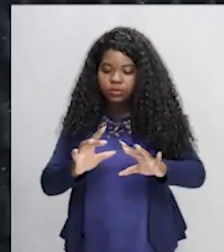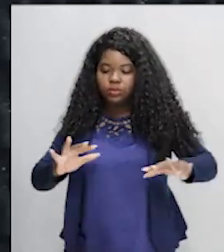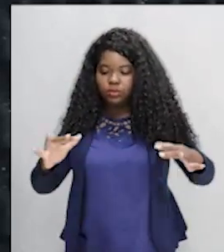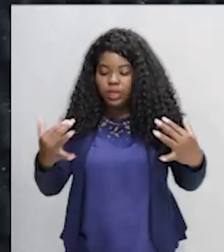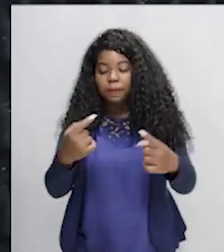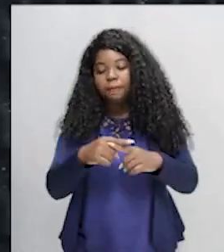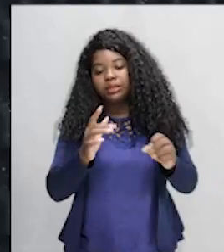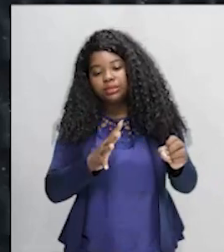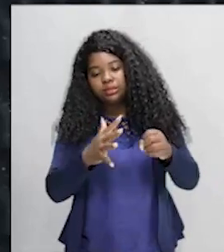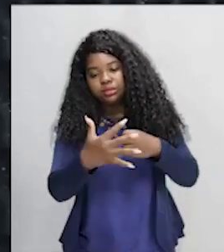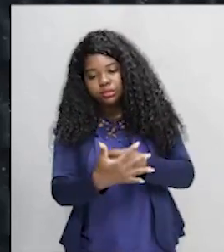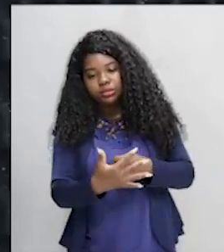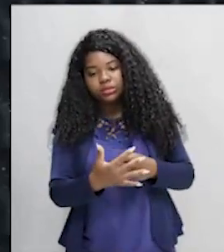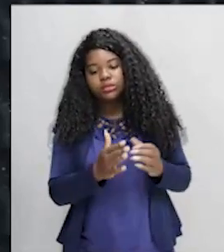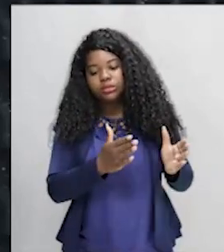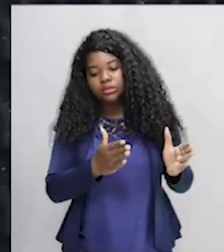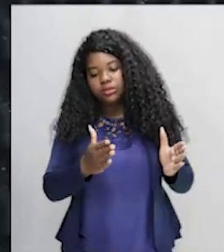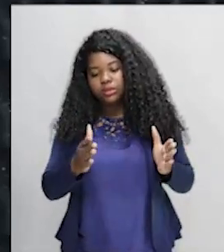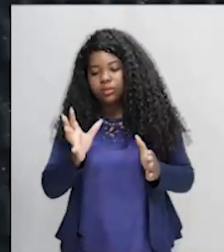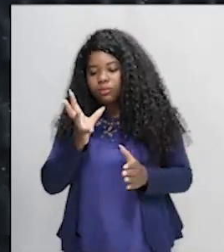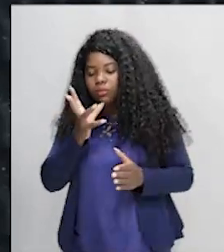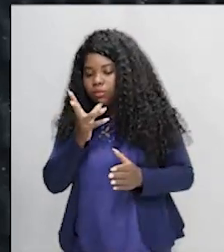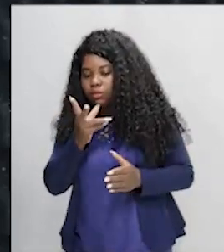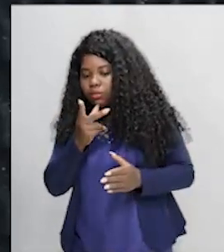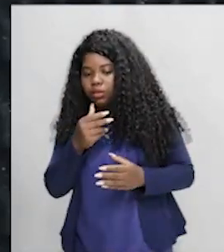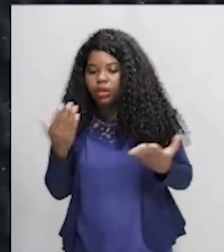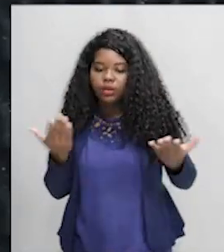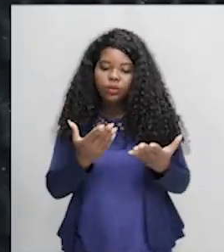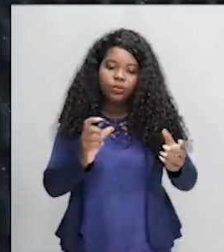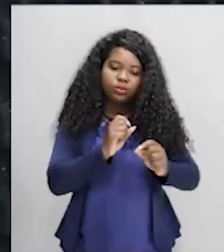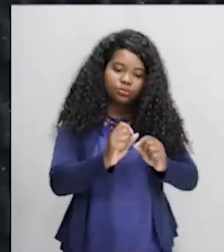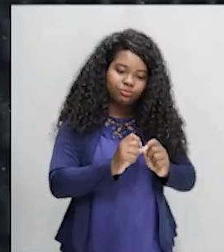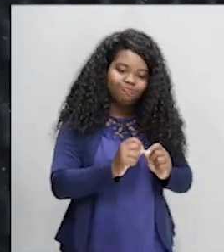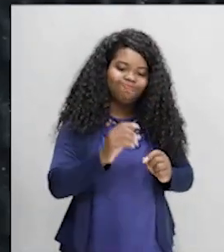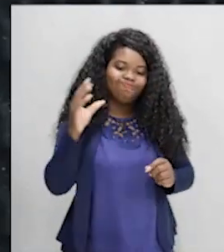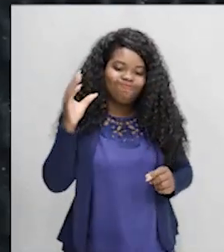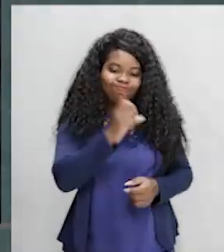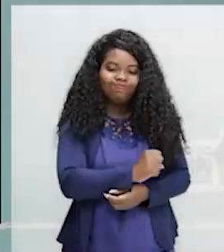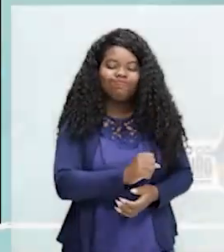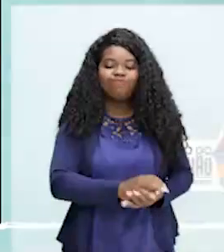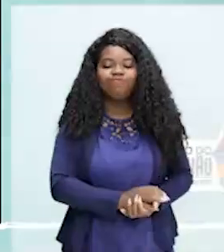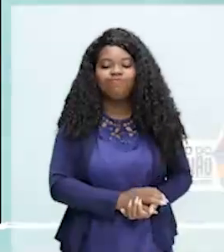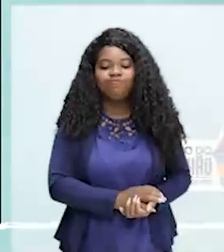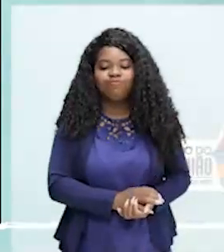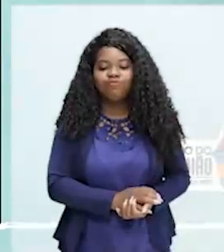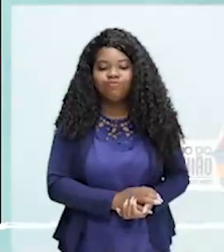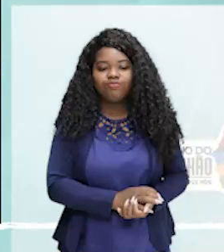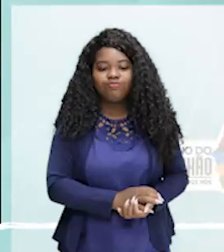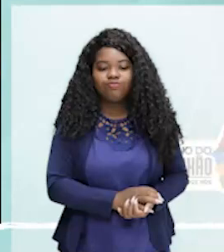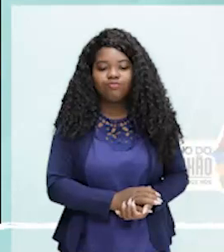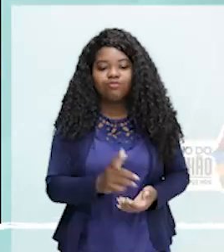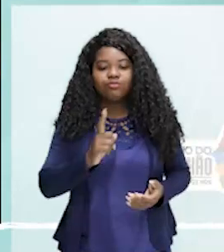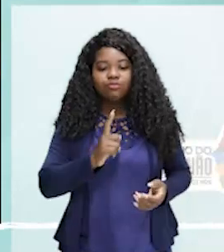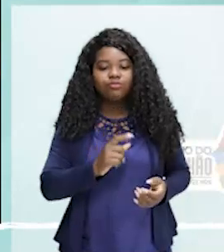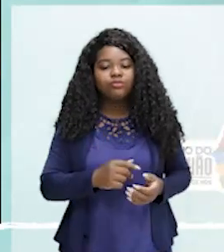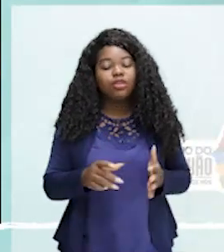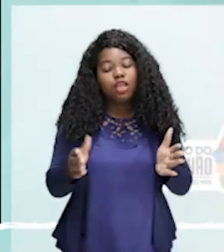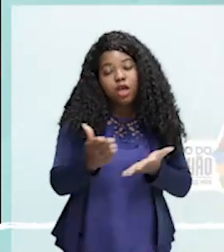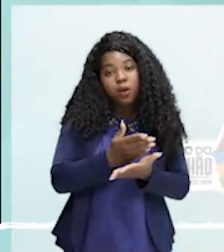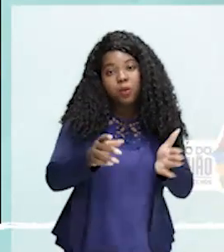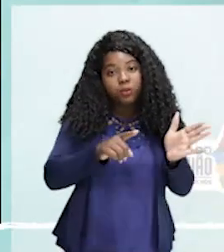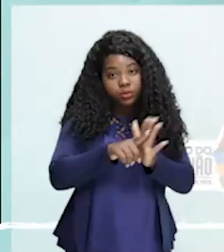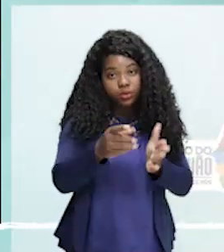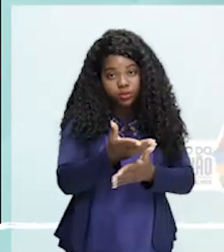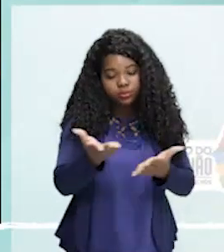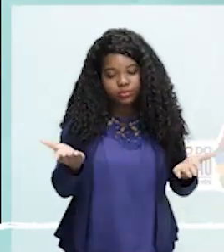esse processo que devia ser lento e transicional, ele passou a ser muito rápido. Então, eu vou deixar alguns questionamentos para